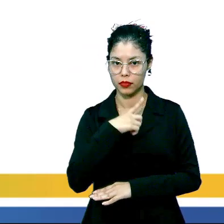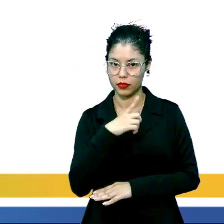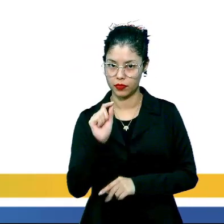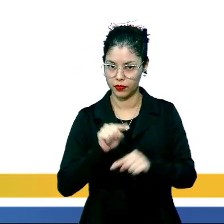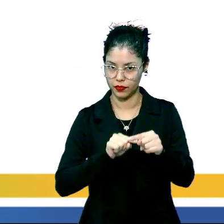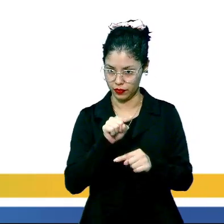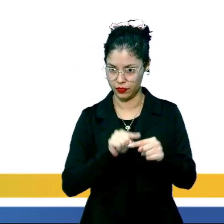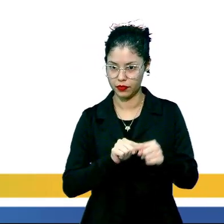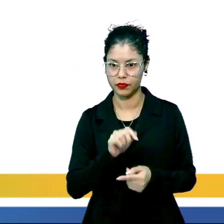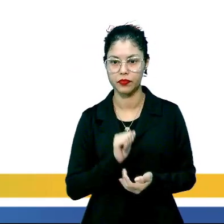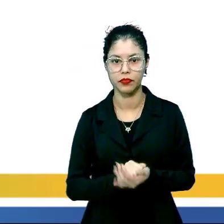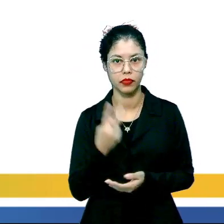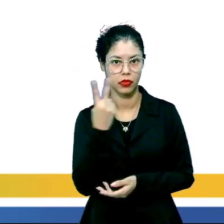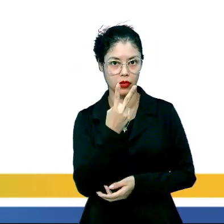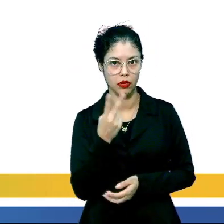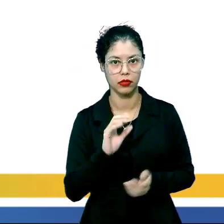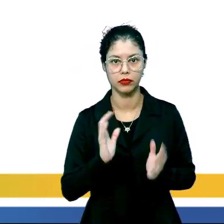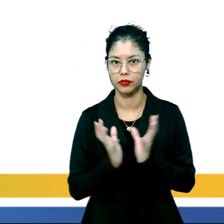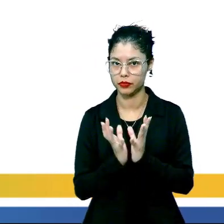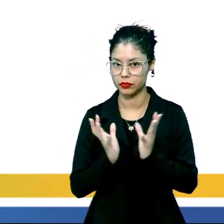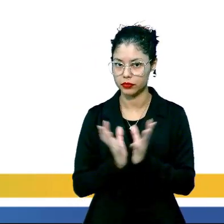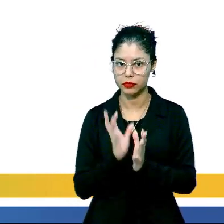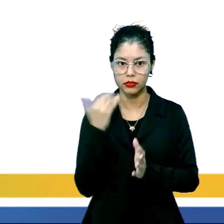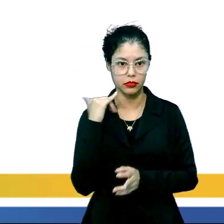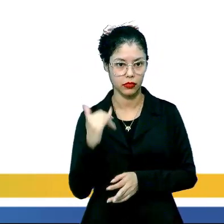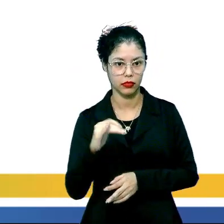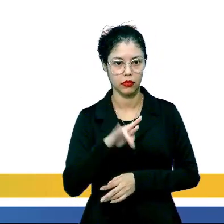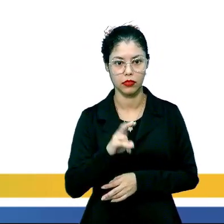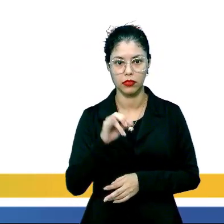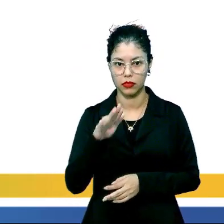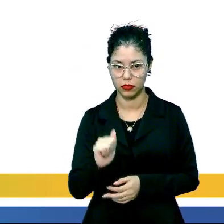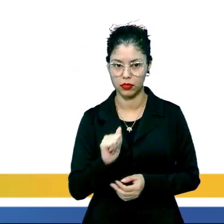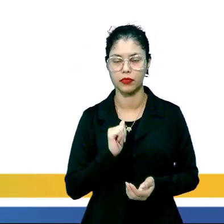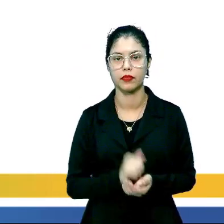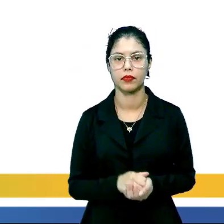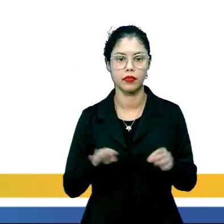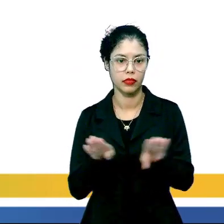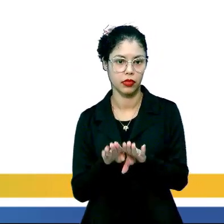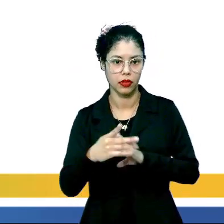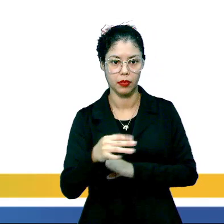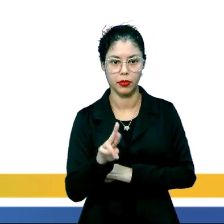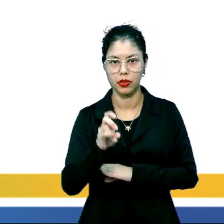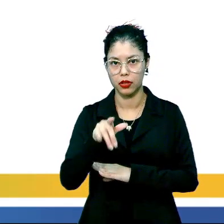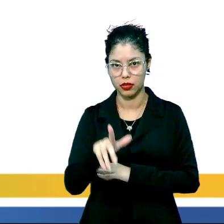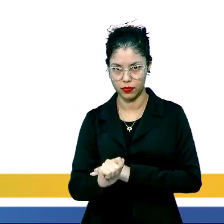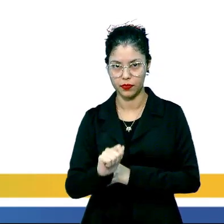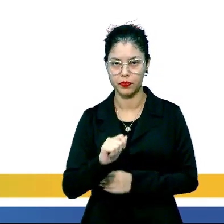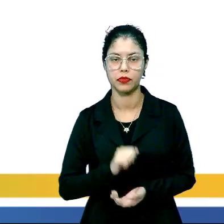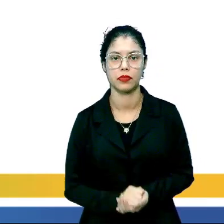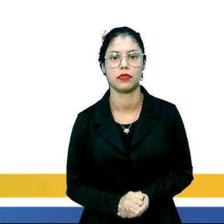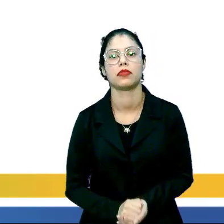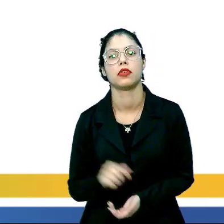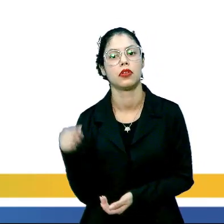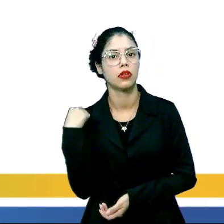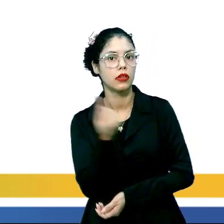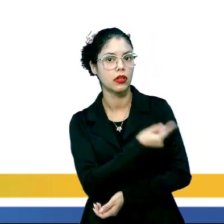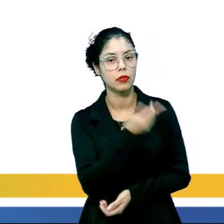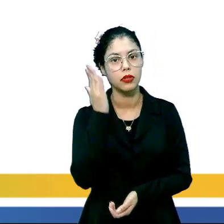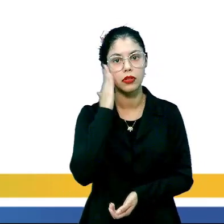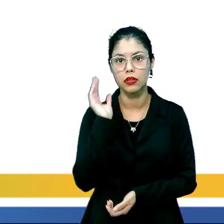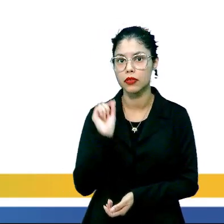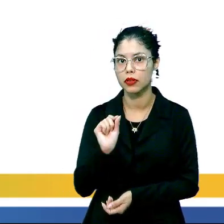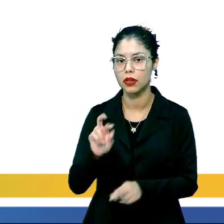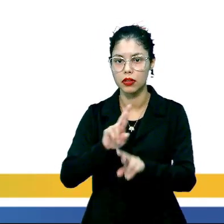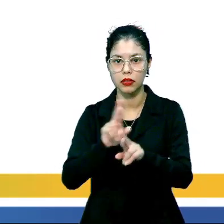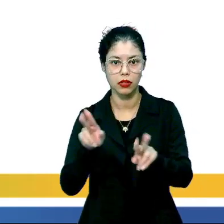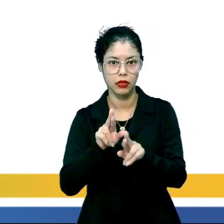foi dividida em dois grupos: energia cinética e energia potencial. Nós vamos entender que é a